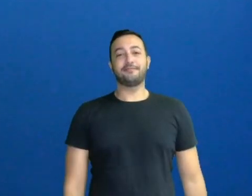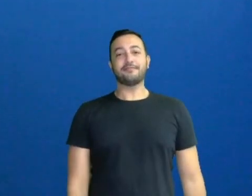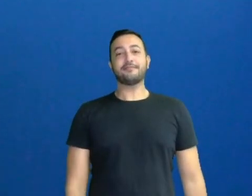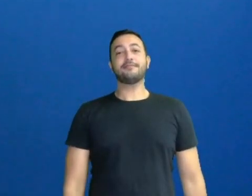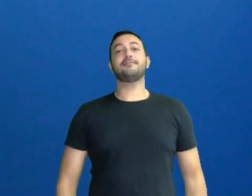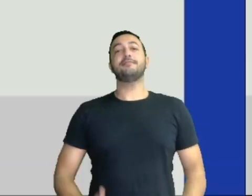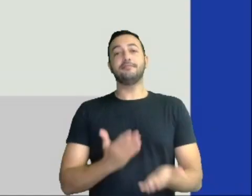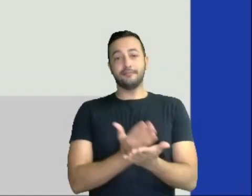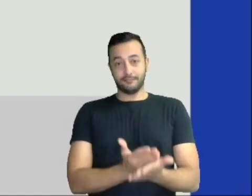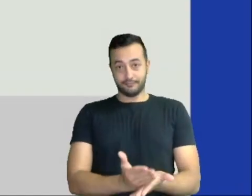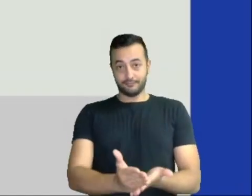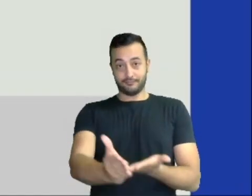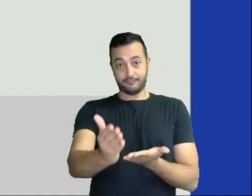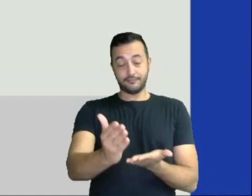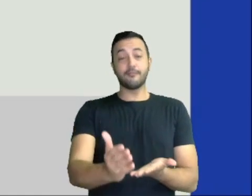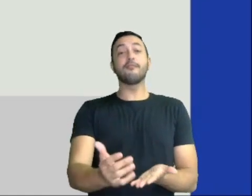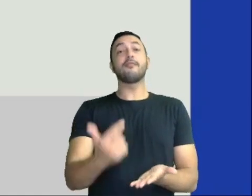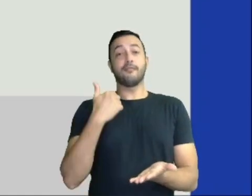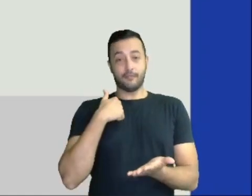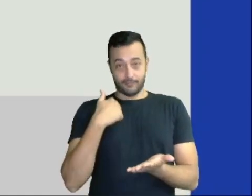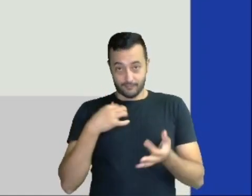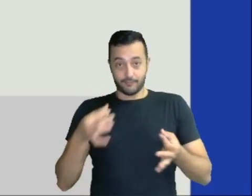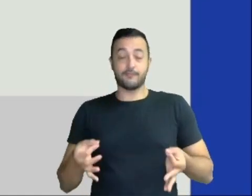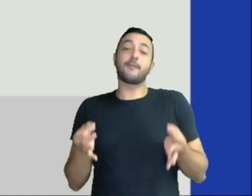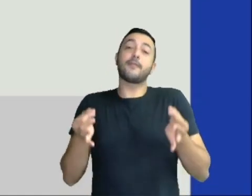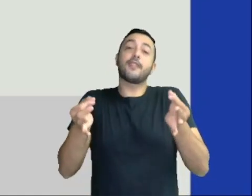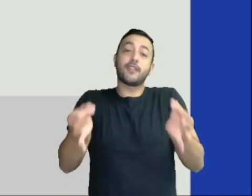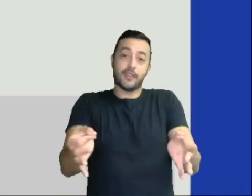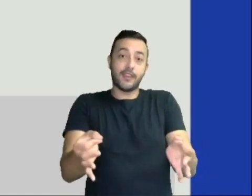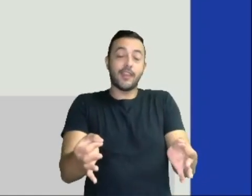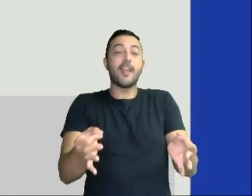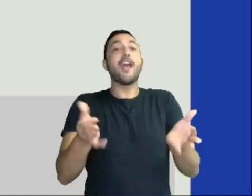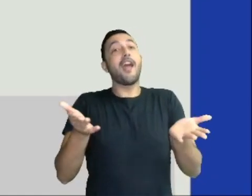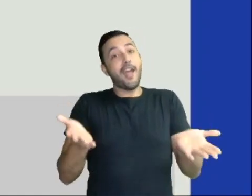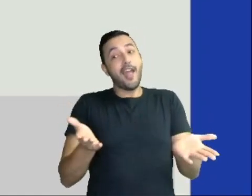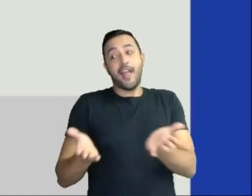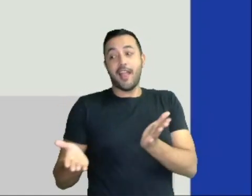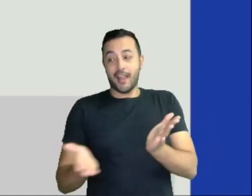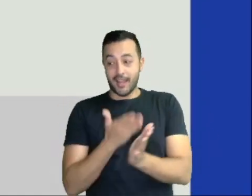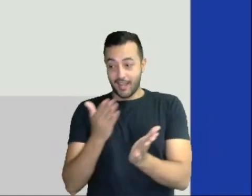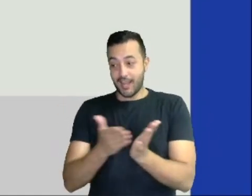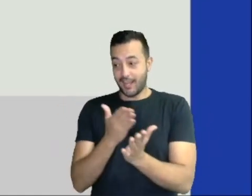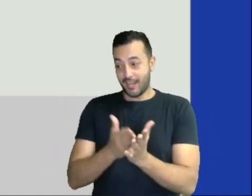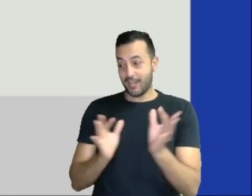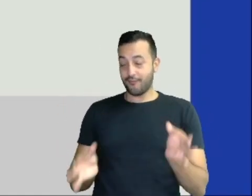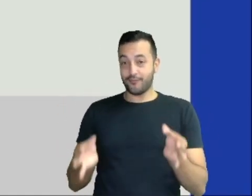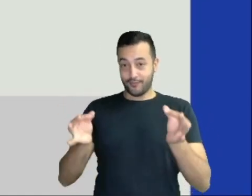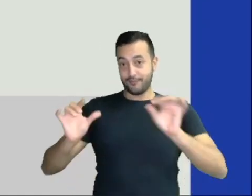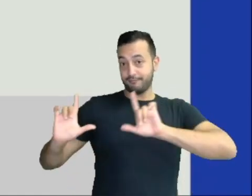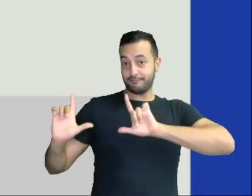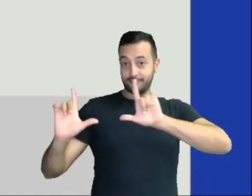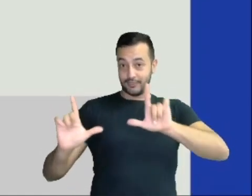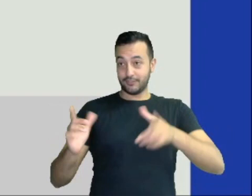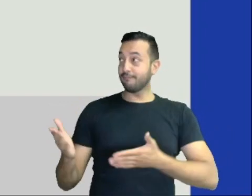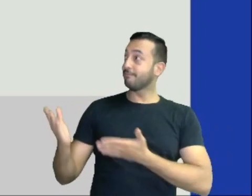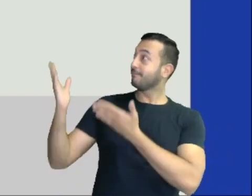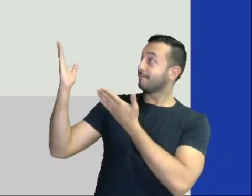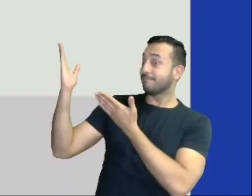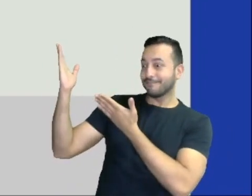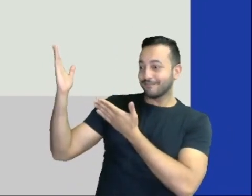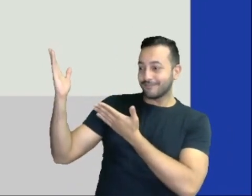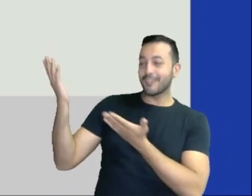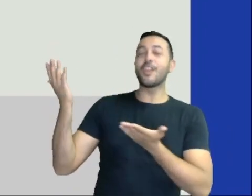e fala começa eu trouxe para vocês né esse livro que é intitulado um